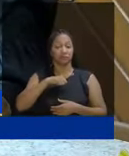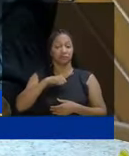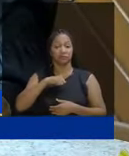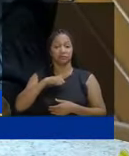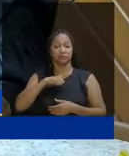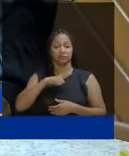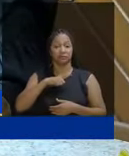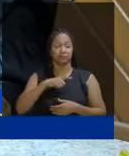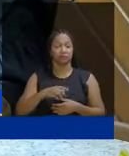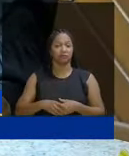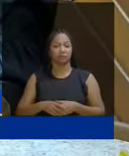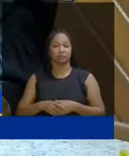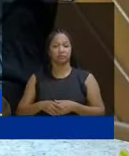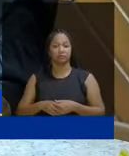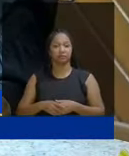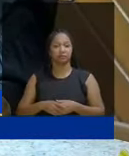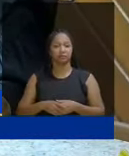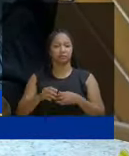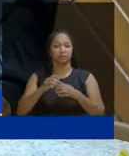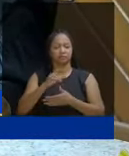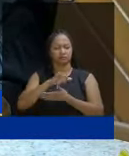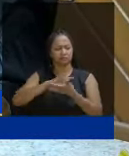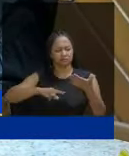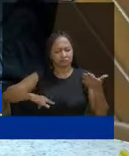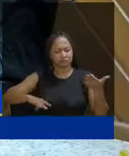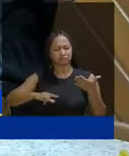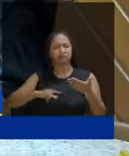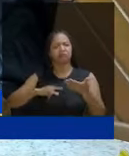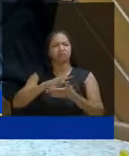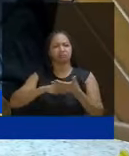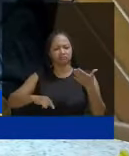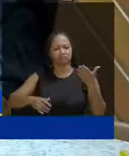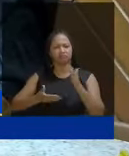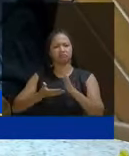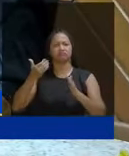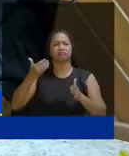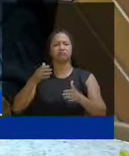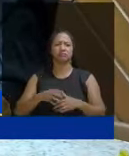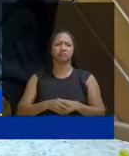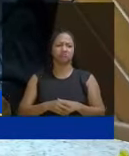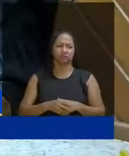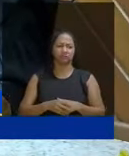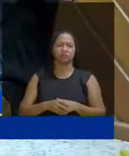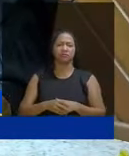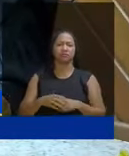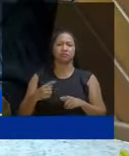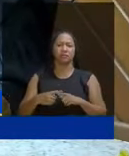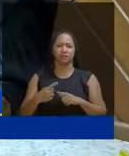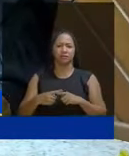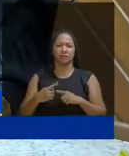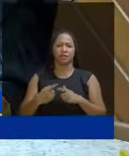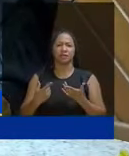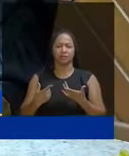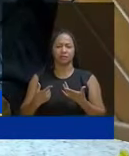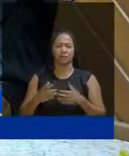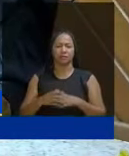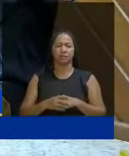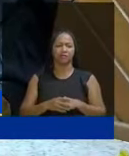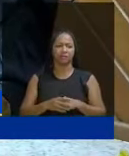claros, lisos, longos. Ela uma tem maquiagem, declaração batom, de suspeição. mate e traje toga preta. Suspeitei-me por suspeita no